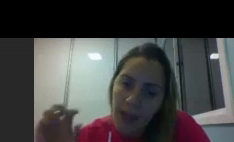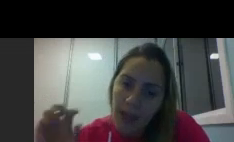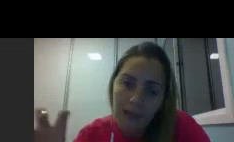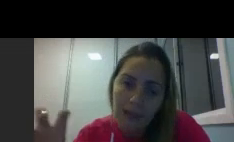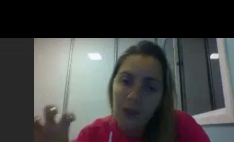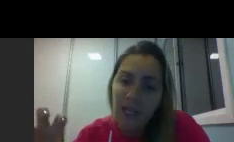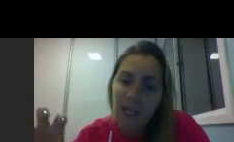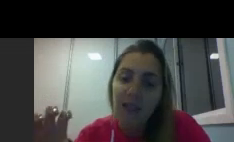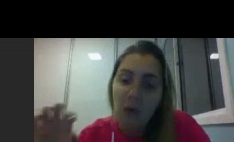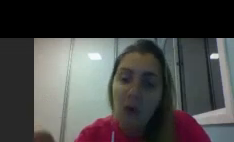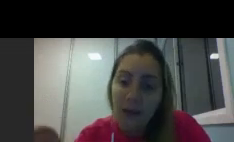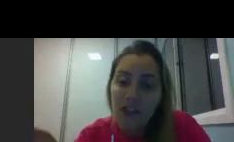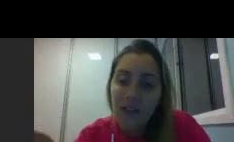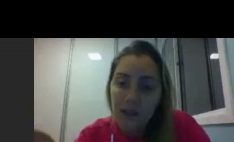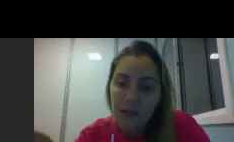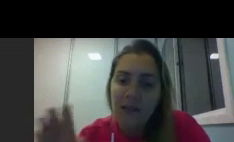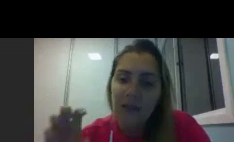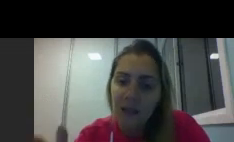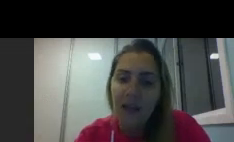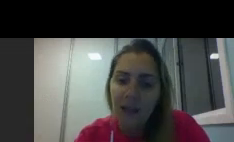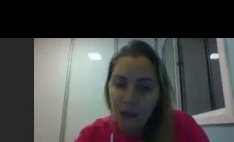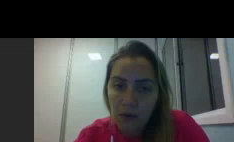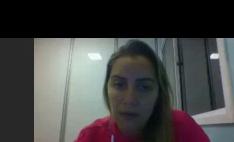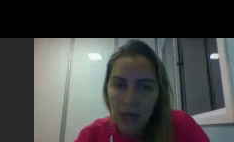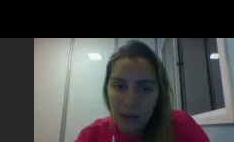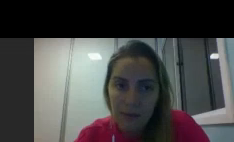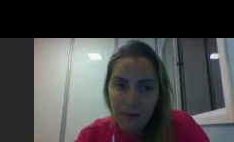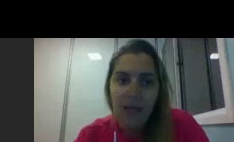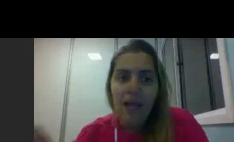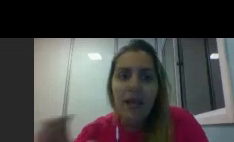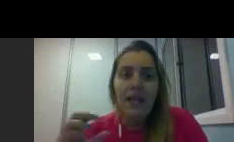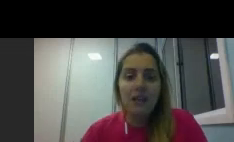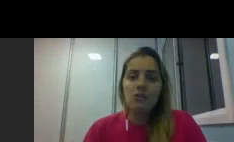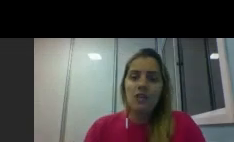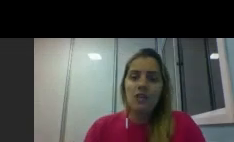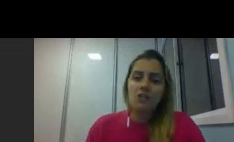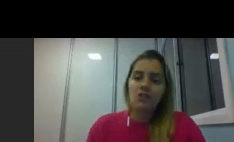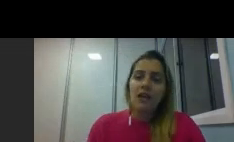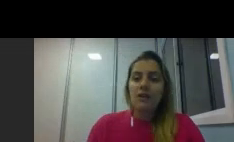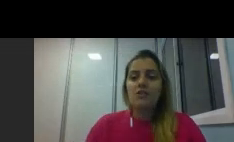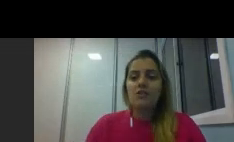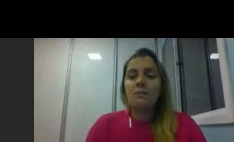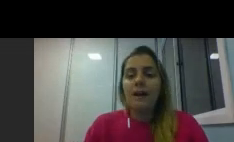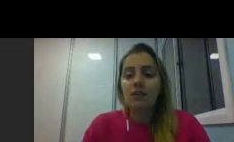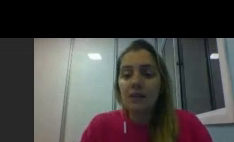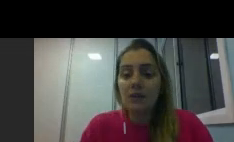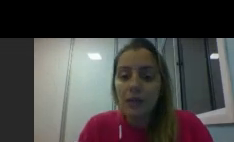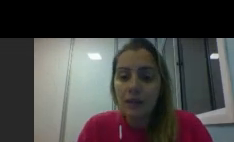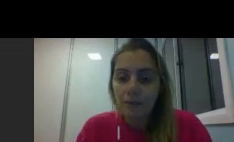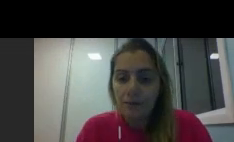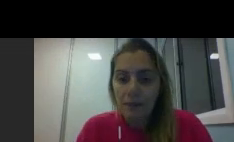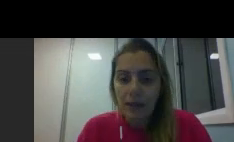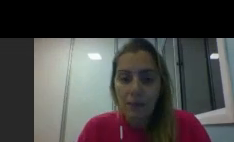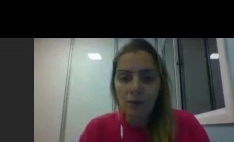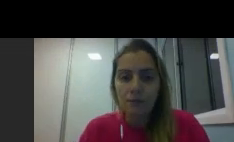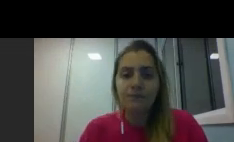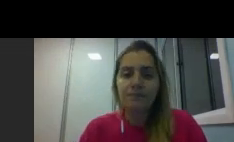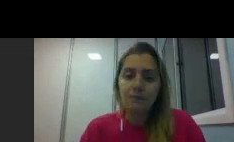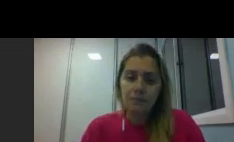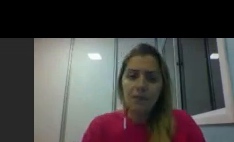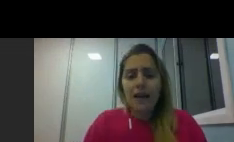membrana. Essas proteínas serão combatidas se entrarem em contato. Isso, gente, é a nossa tipagem sanguínea,